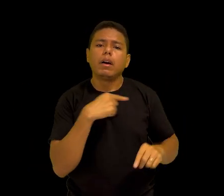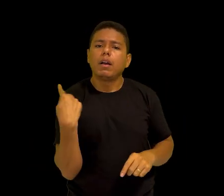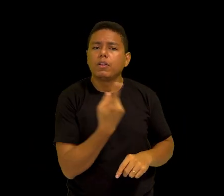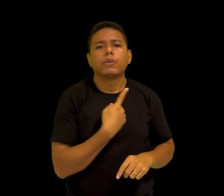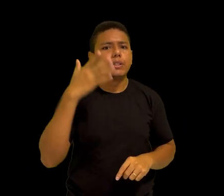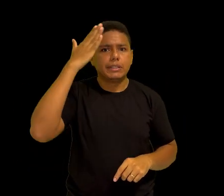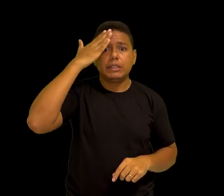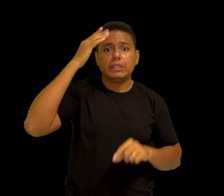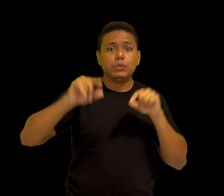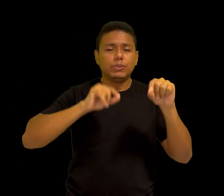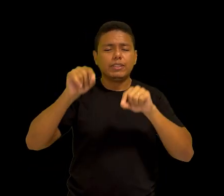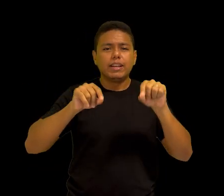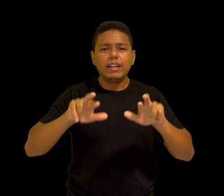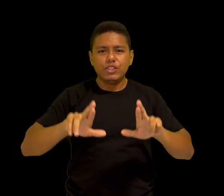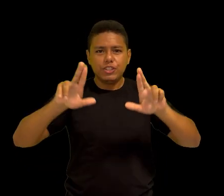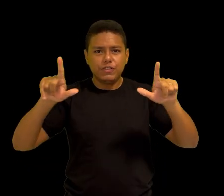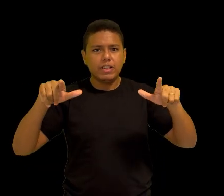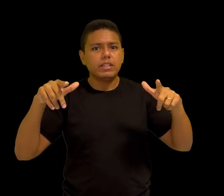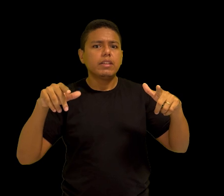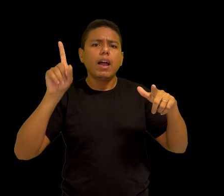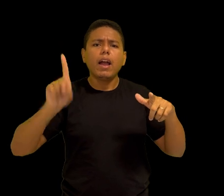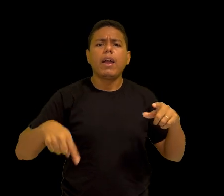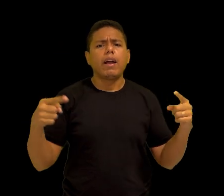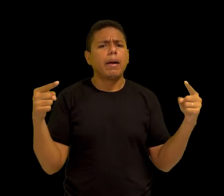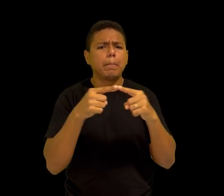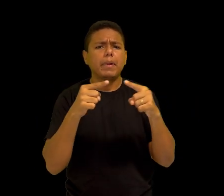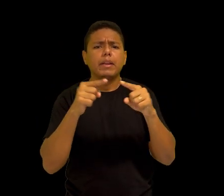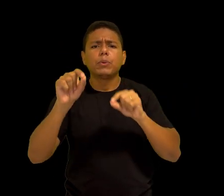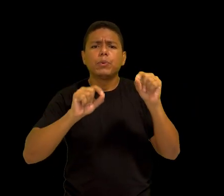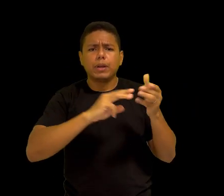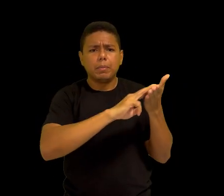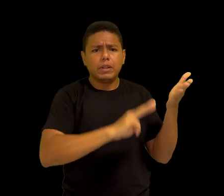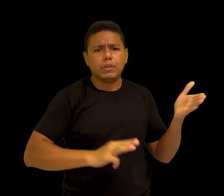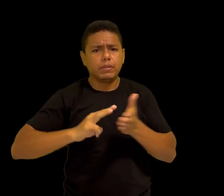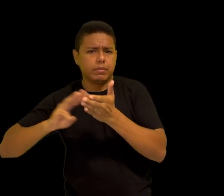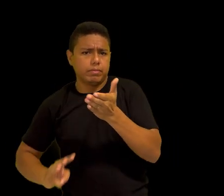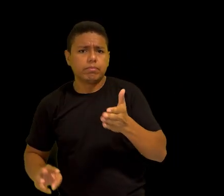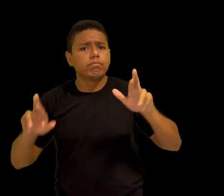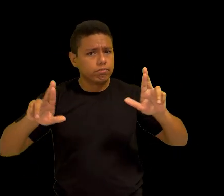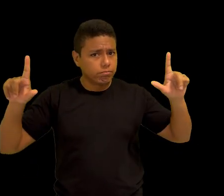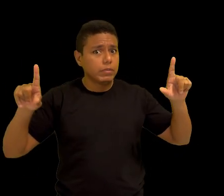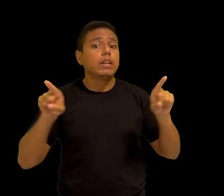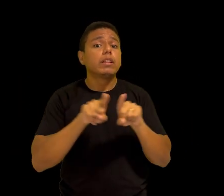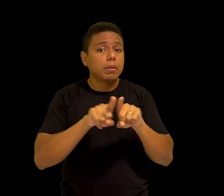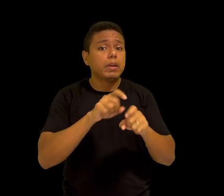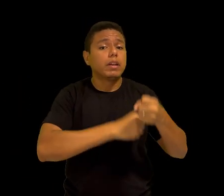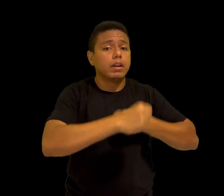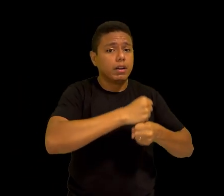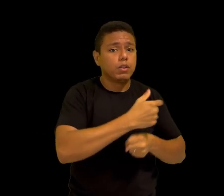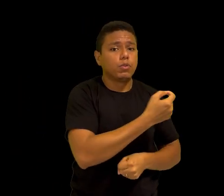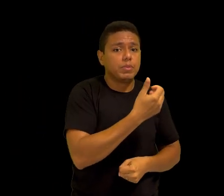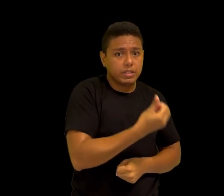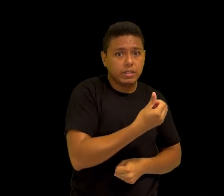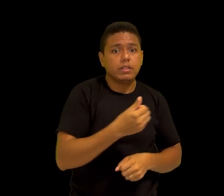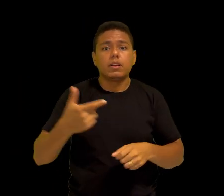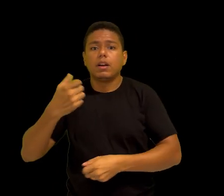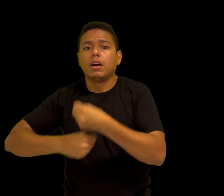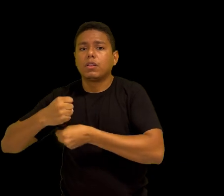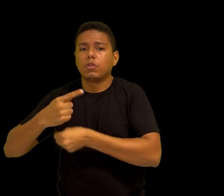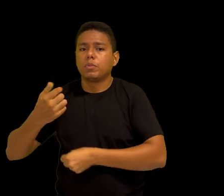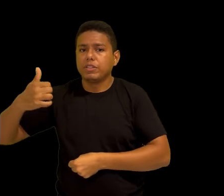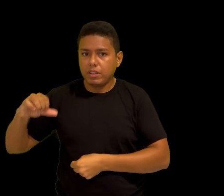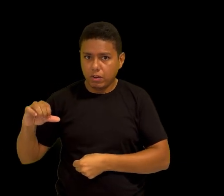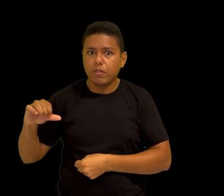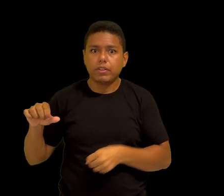não entende que essa diferença pode ser atribuível somente às diferenças metodológicas. A gente entende que entre 2006 e